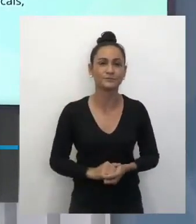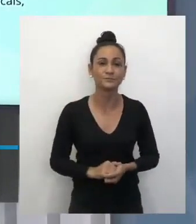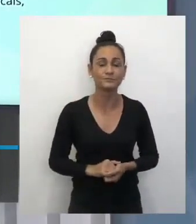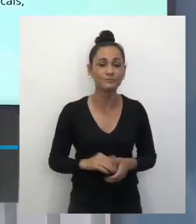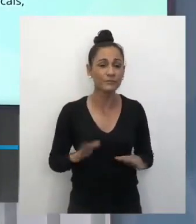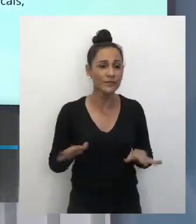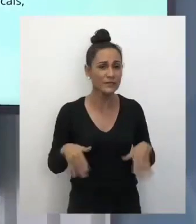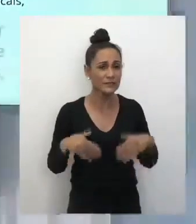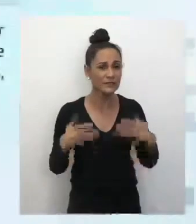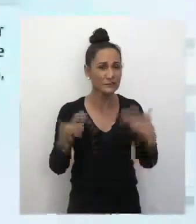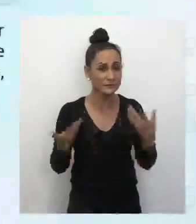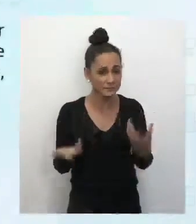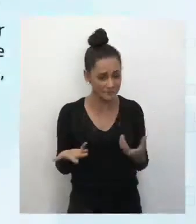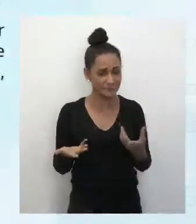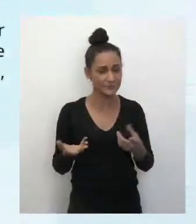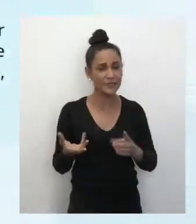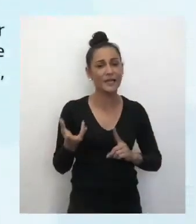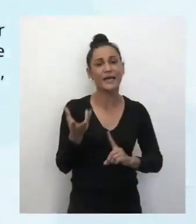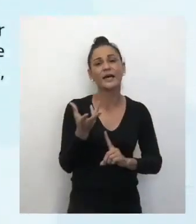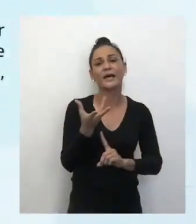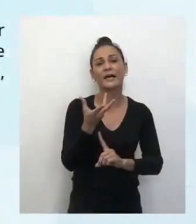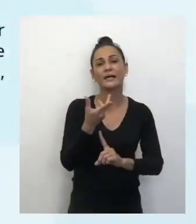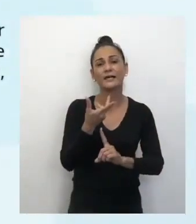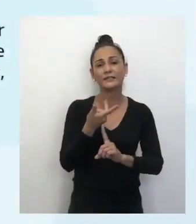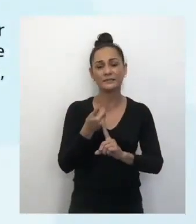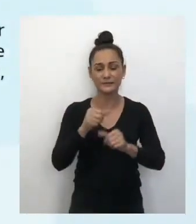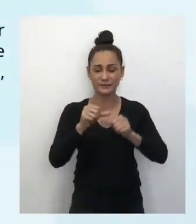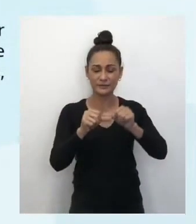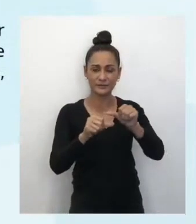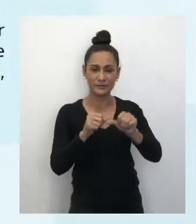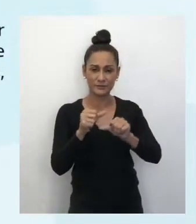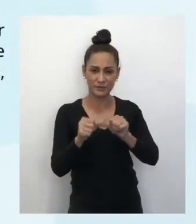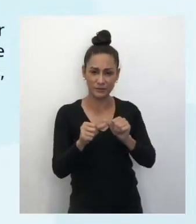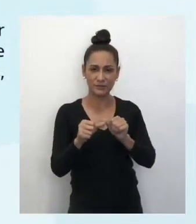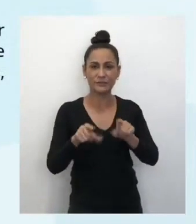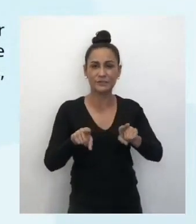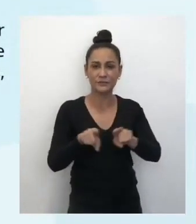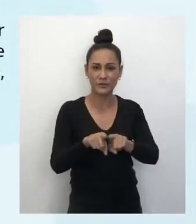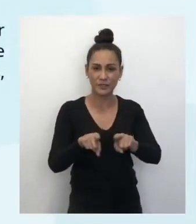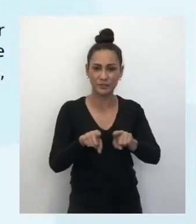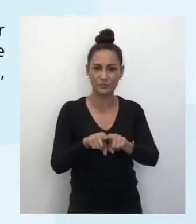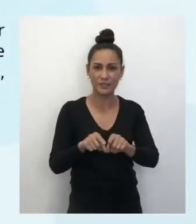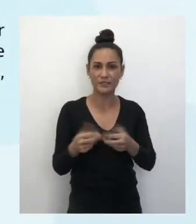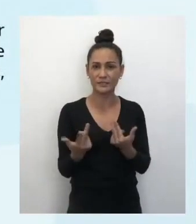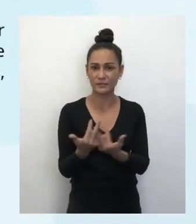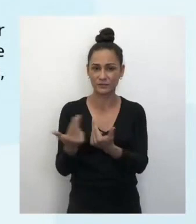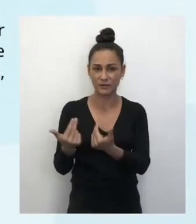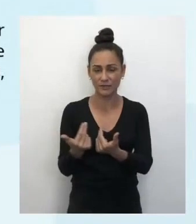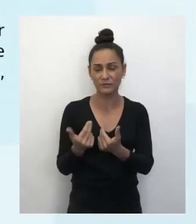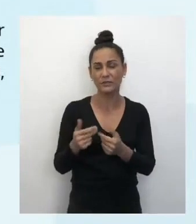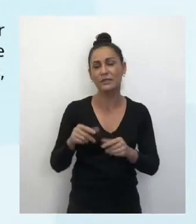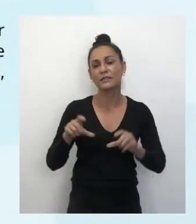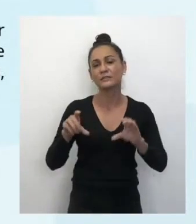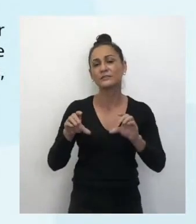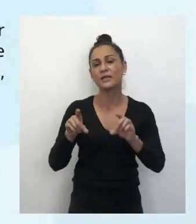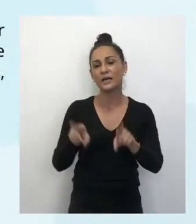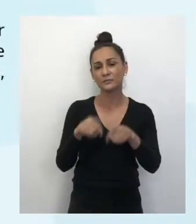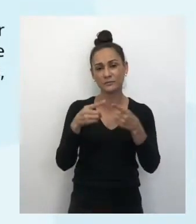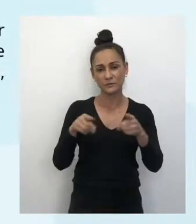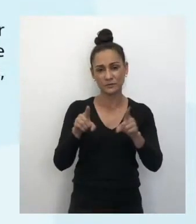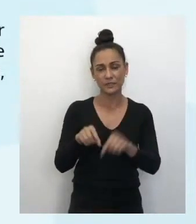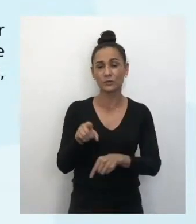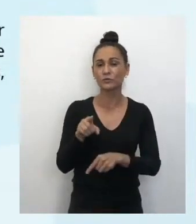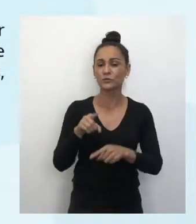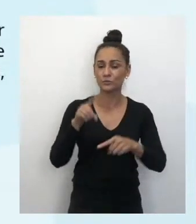gente, a intervenção sonora por meio da materialidade, né, também acontece na música. Como eu expliquei para vocês, quando a gente utiliza